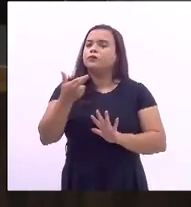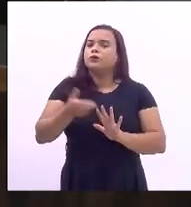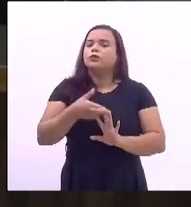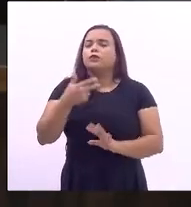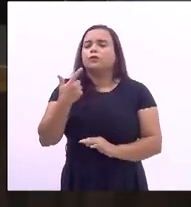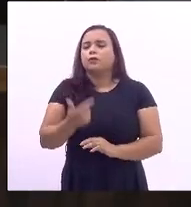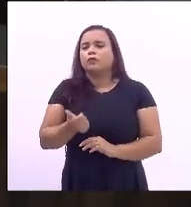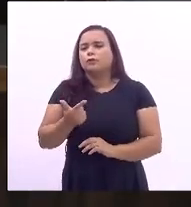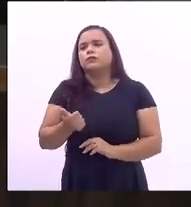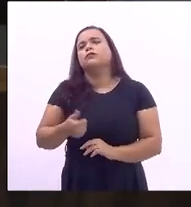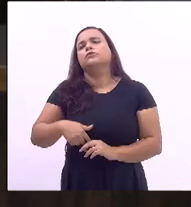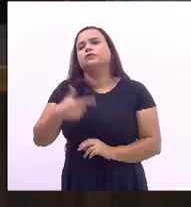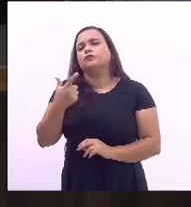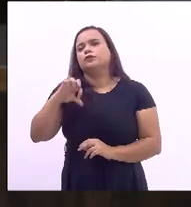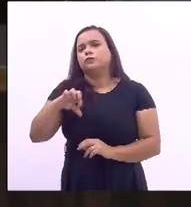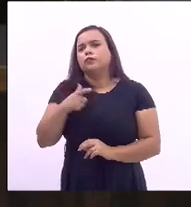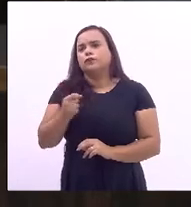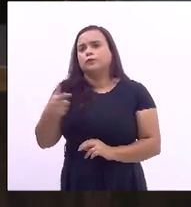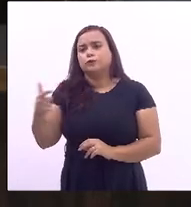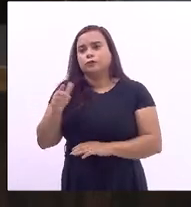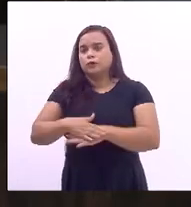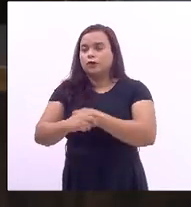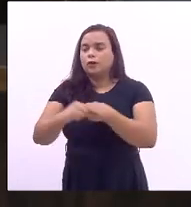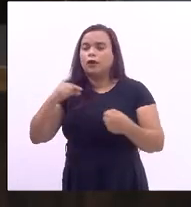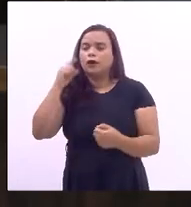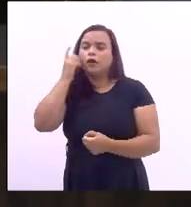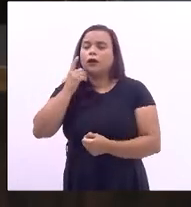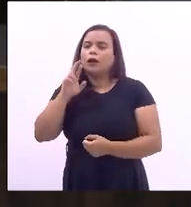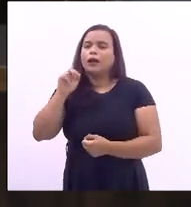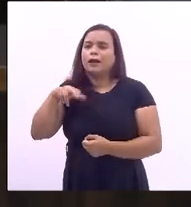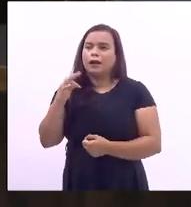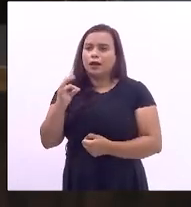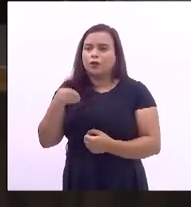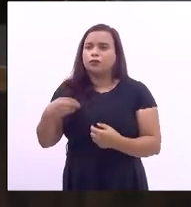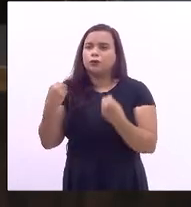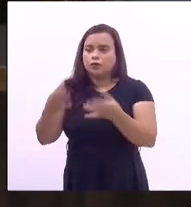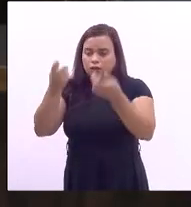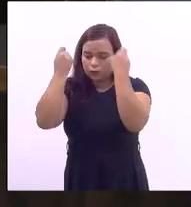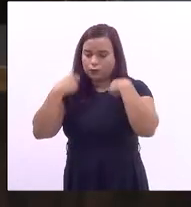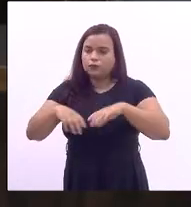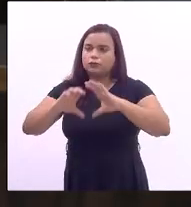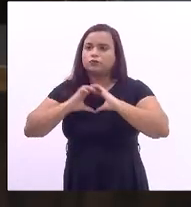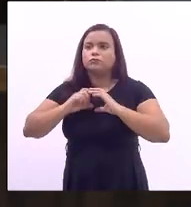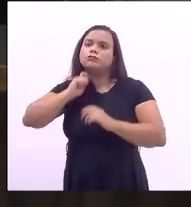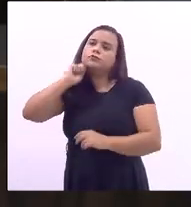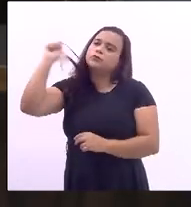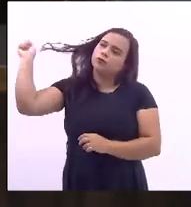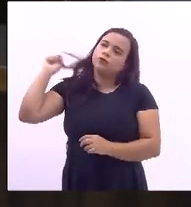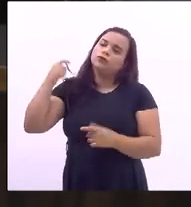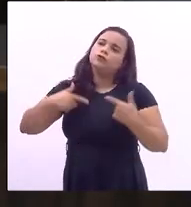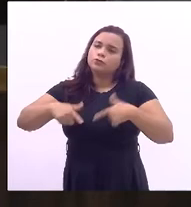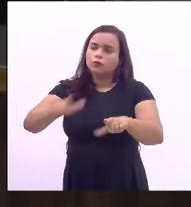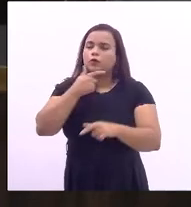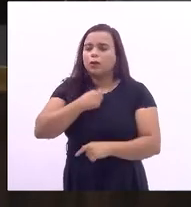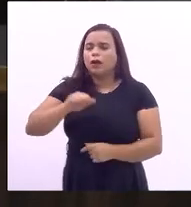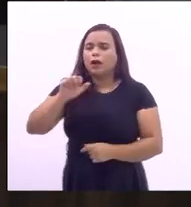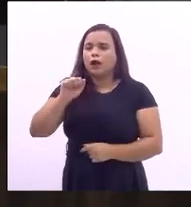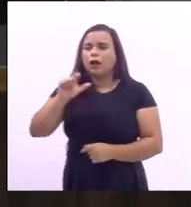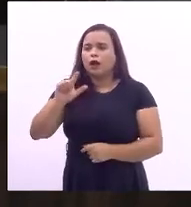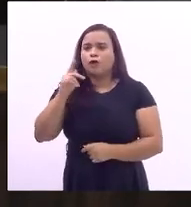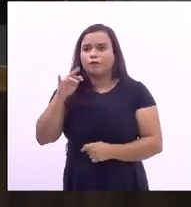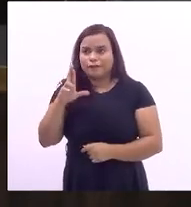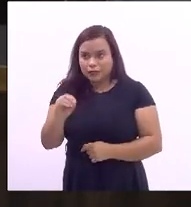2922 de autoria do Deputado Renato Zaca concede medalha Tiradentes e respectivo de o Alfredo Duarte dos Santos